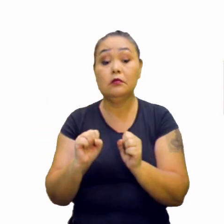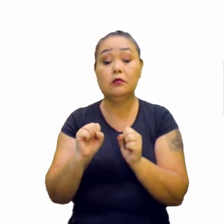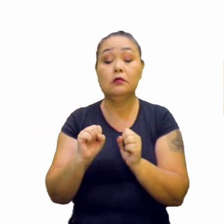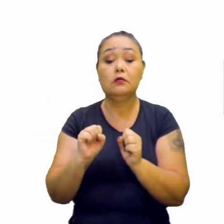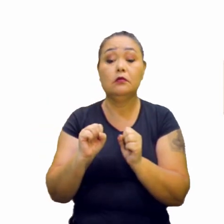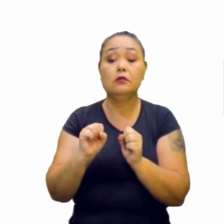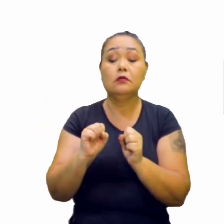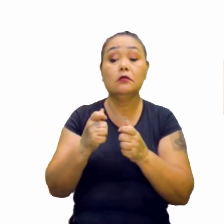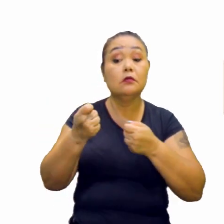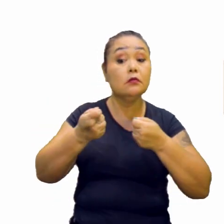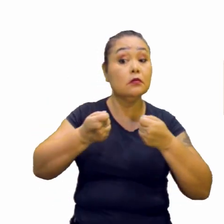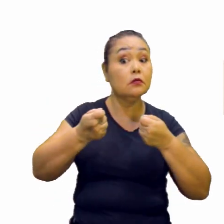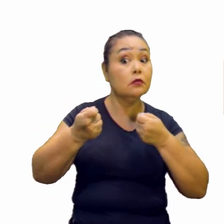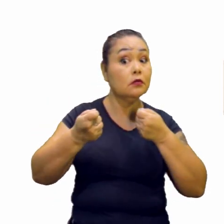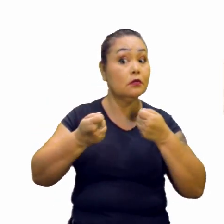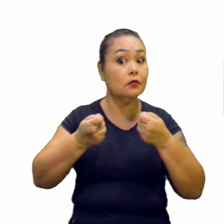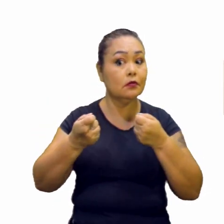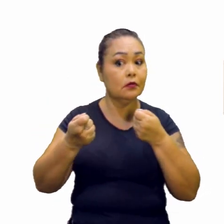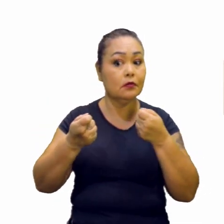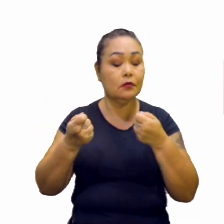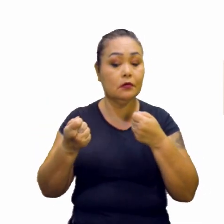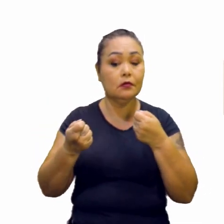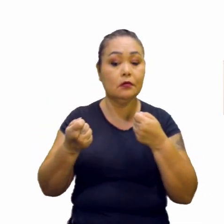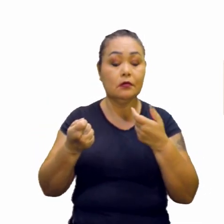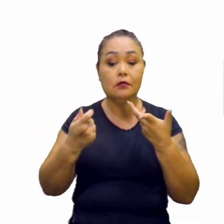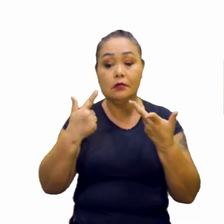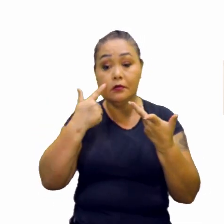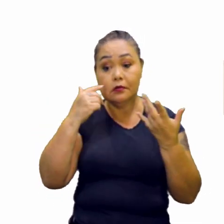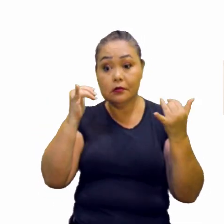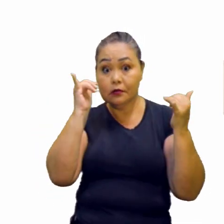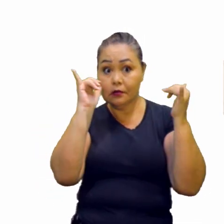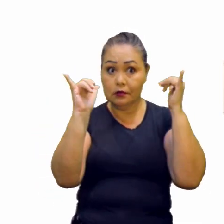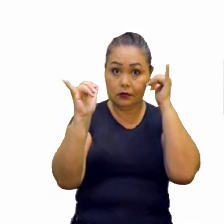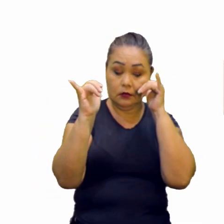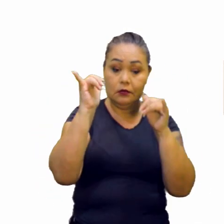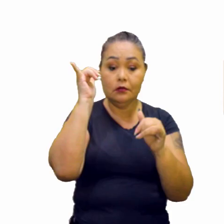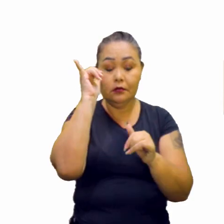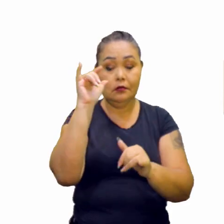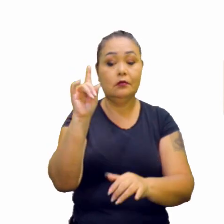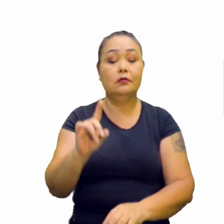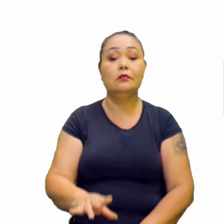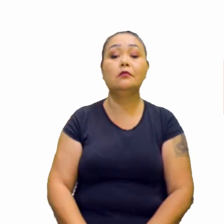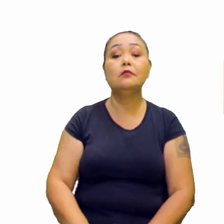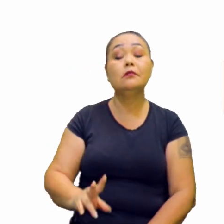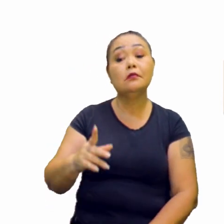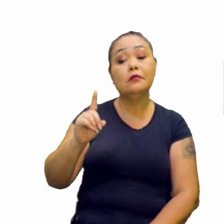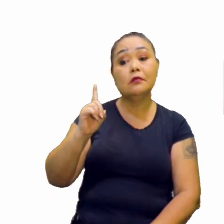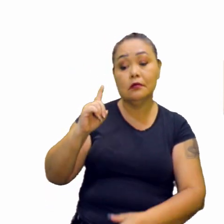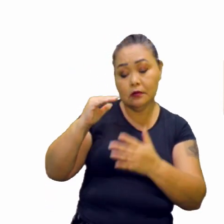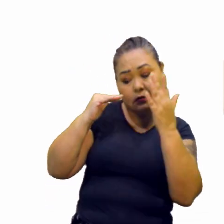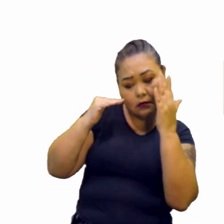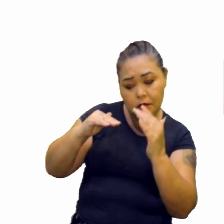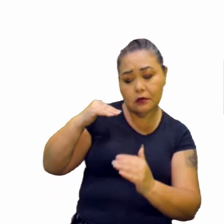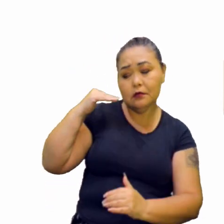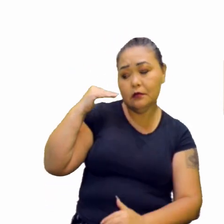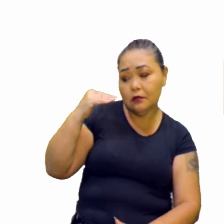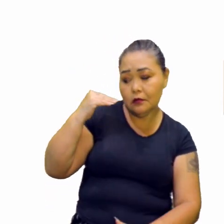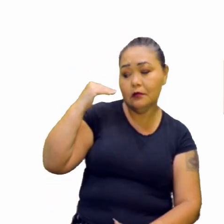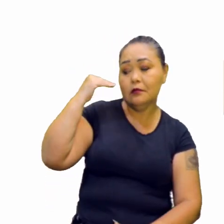Controle higiênico, controle de preventivo. Então, são camadas necessárias e a